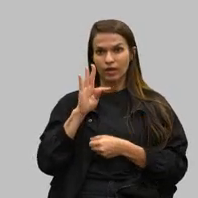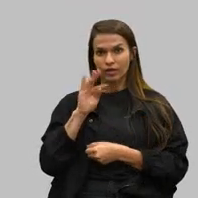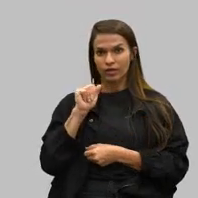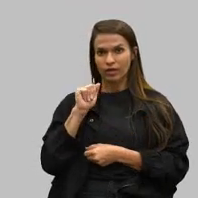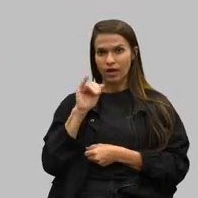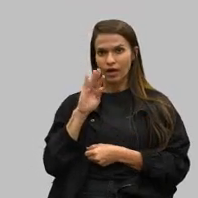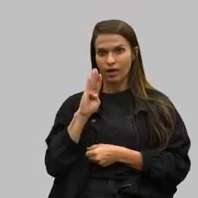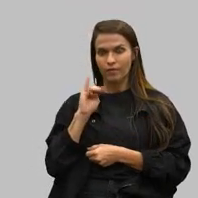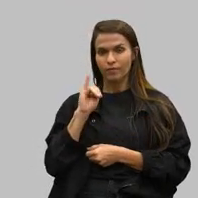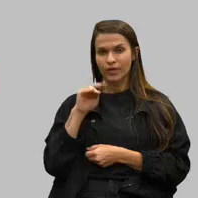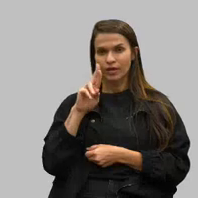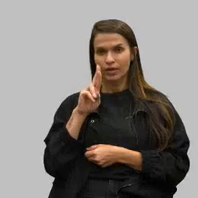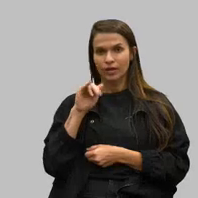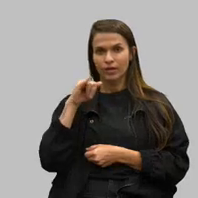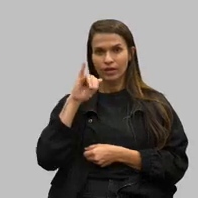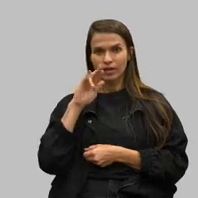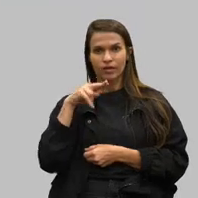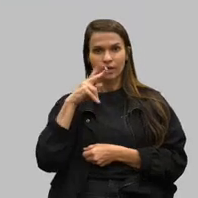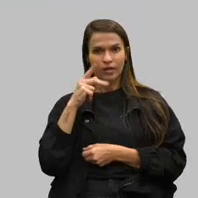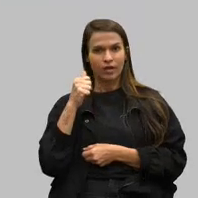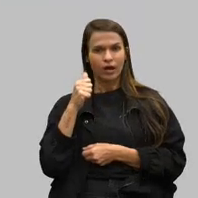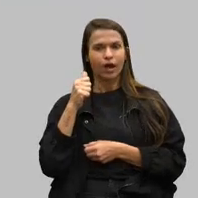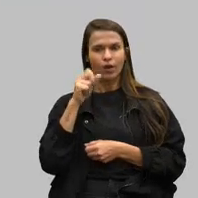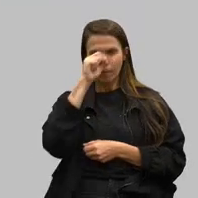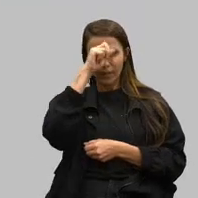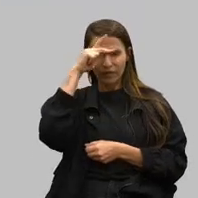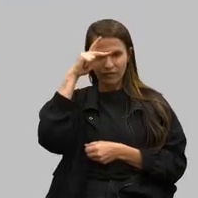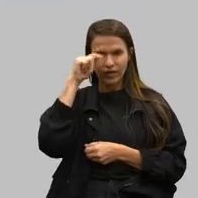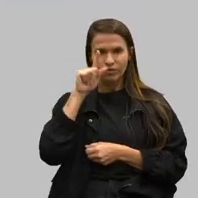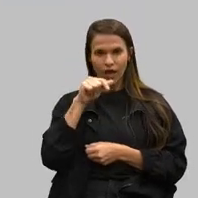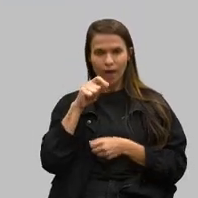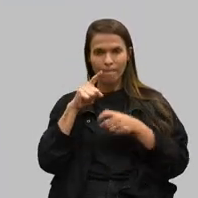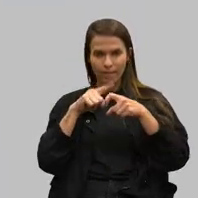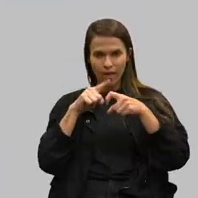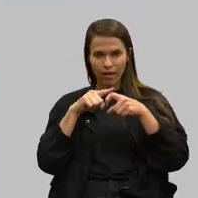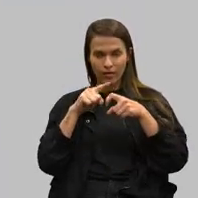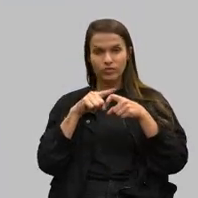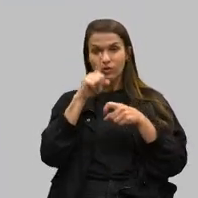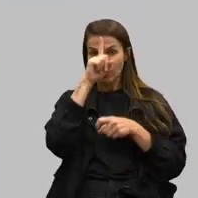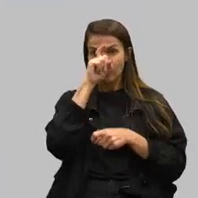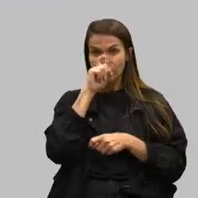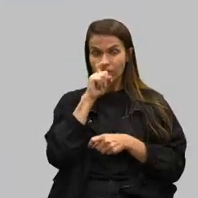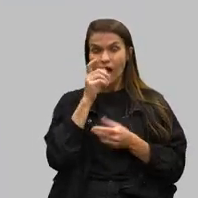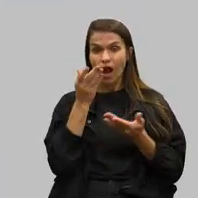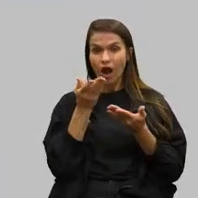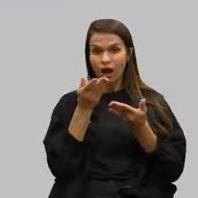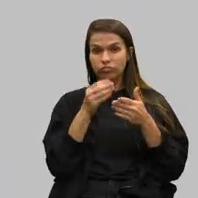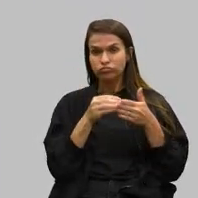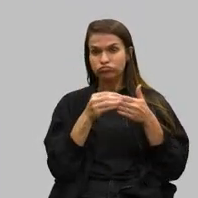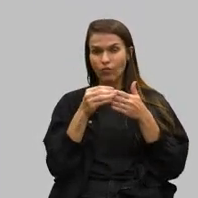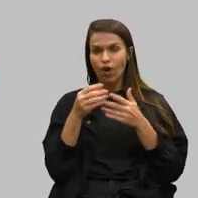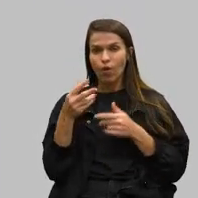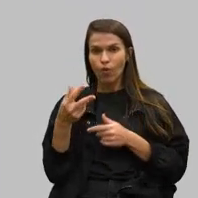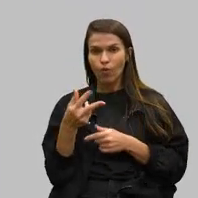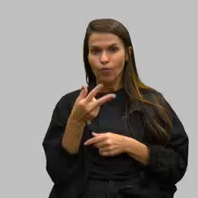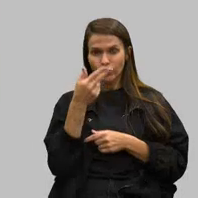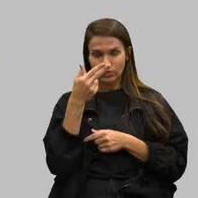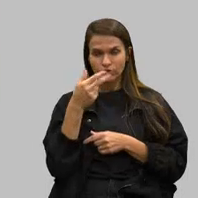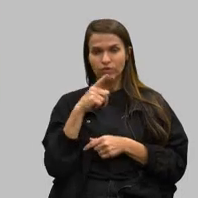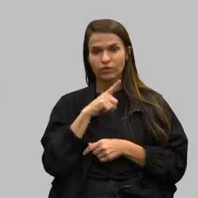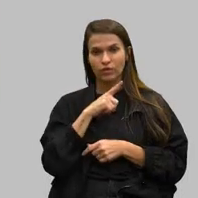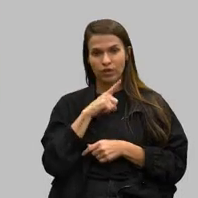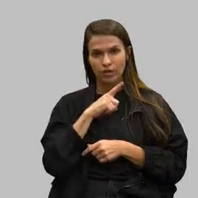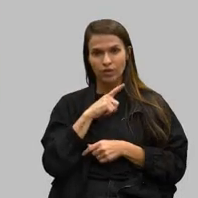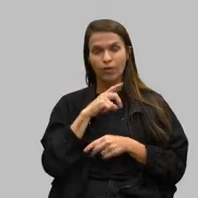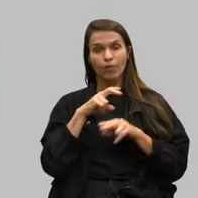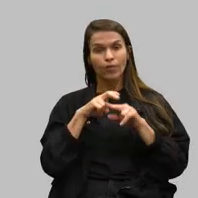Tabirinha, não é? que o prefeito é médico, não é isso? É um hospital que agora está produzindo muita cirurgia letiva por causa